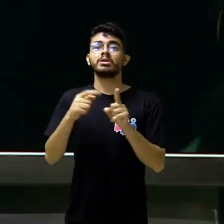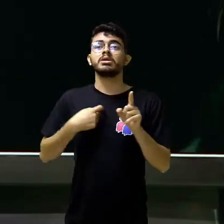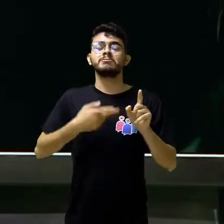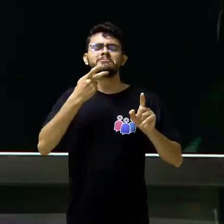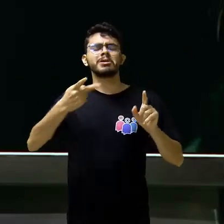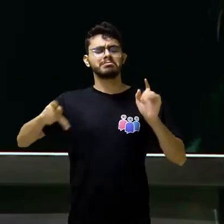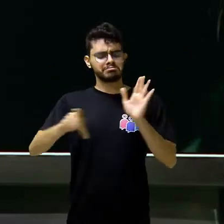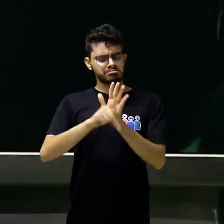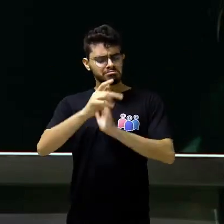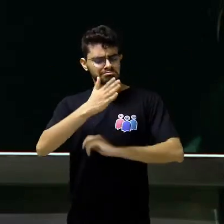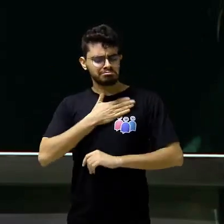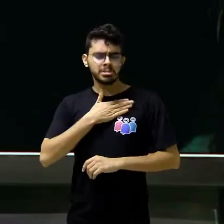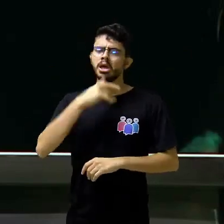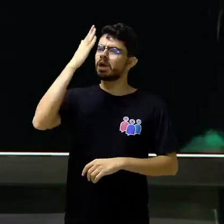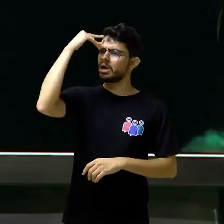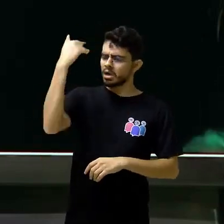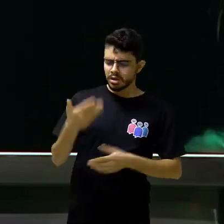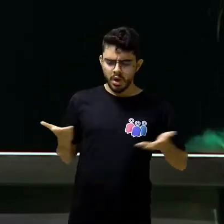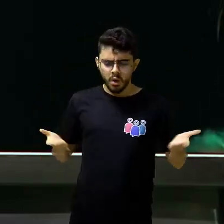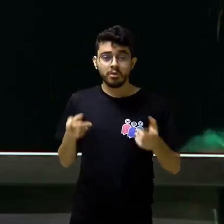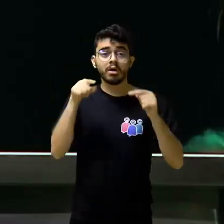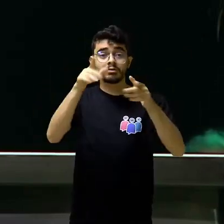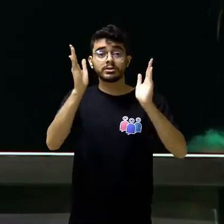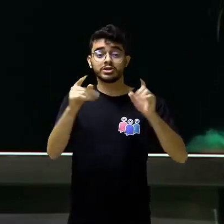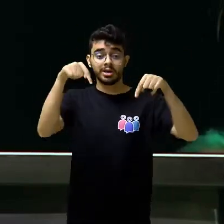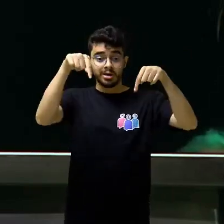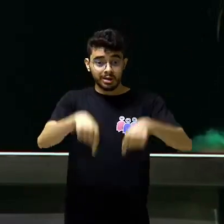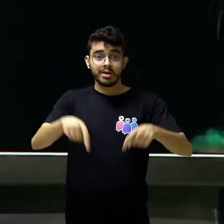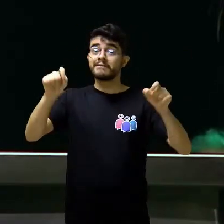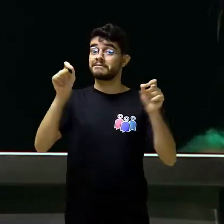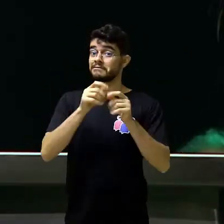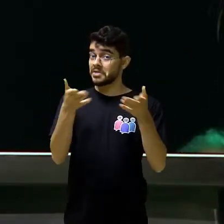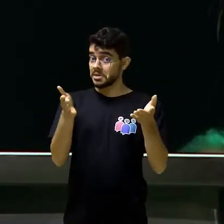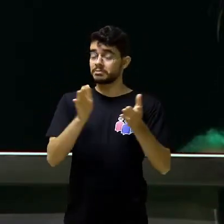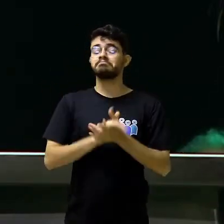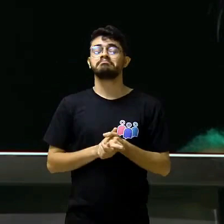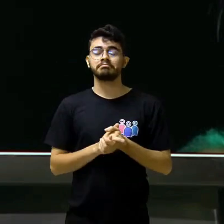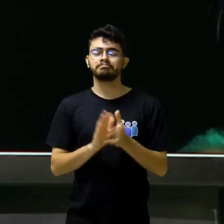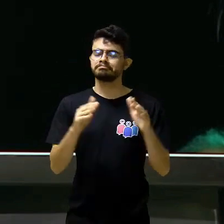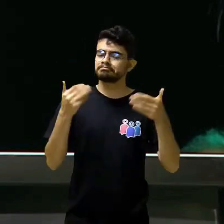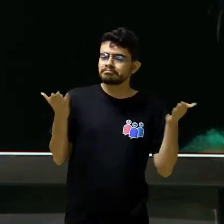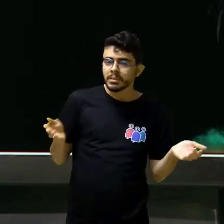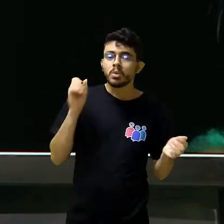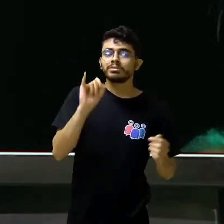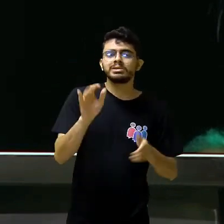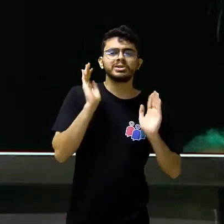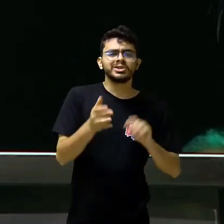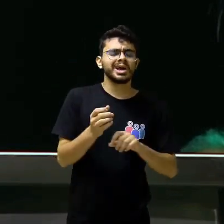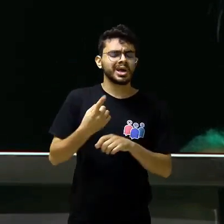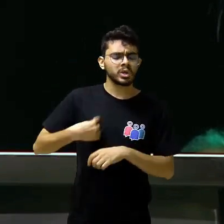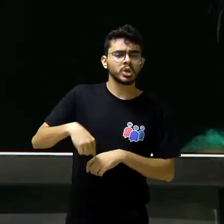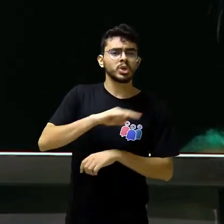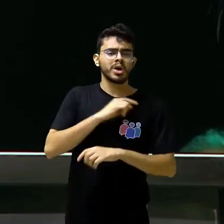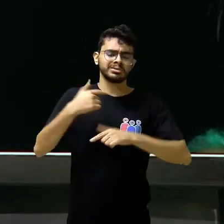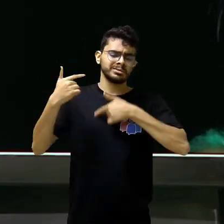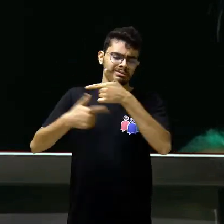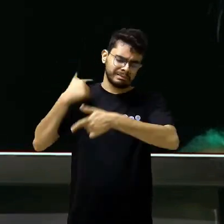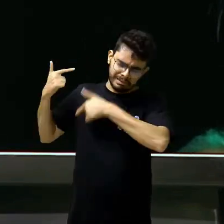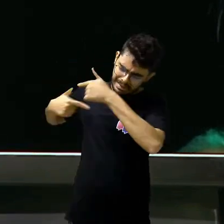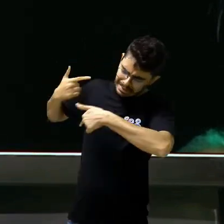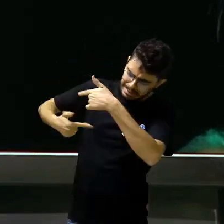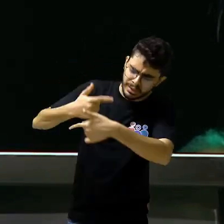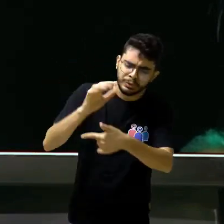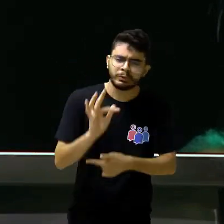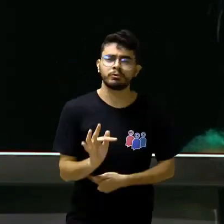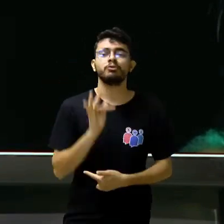de honra. É o que hoje vocês aqui fizeram. Então, se ao longo da nossa jornada nós